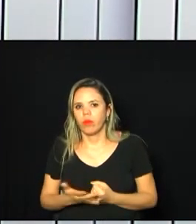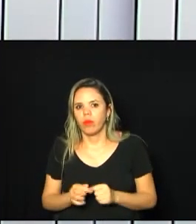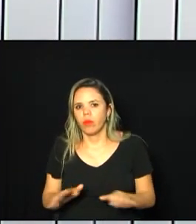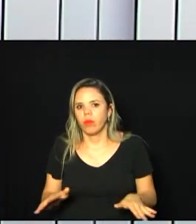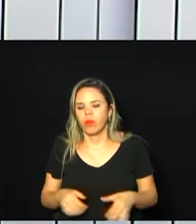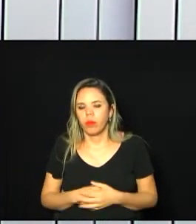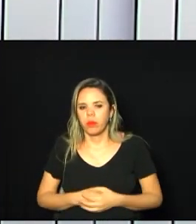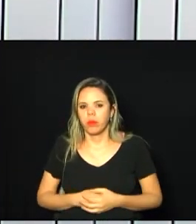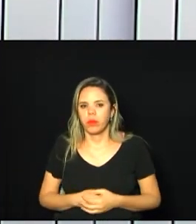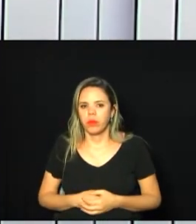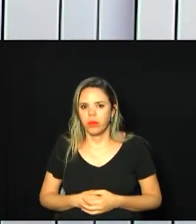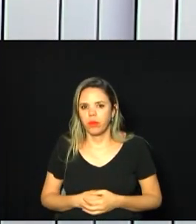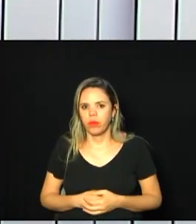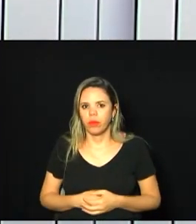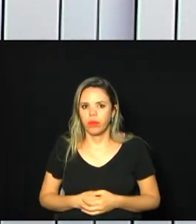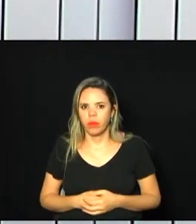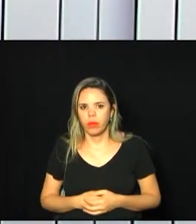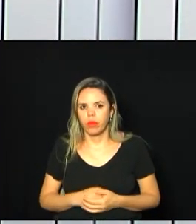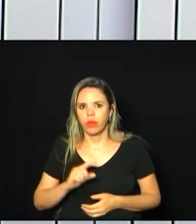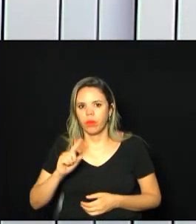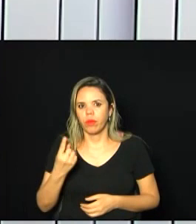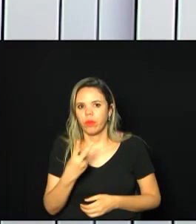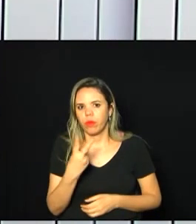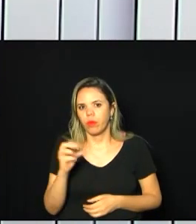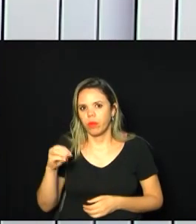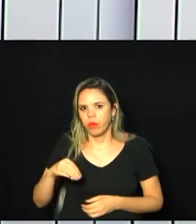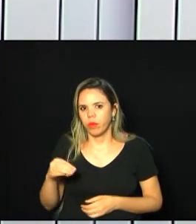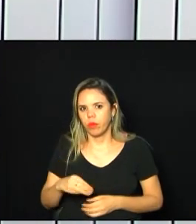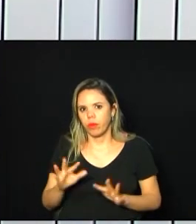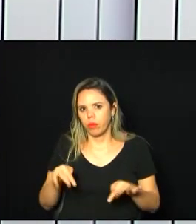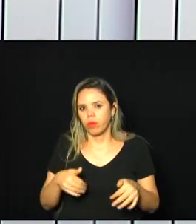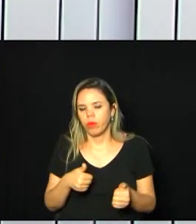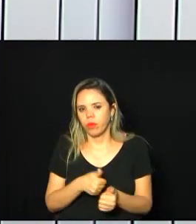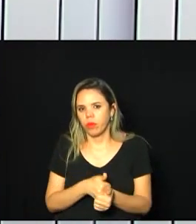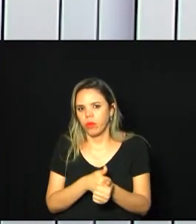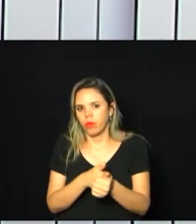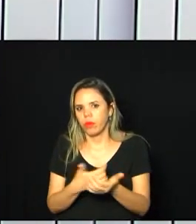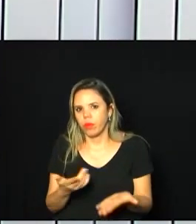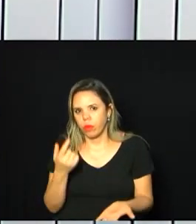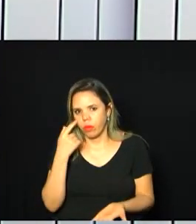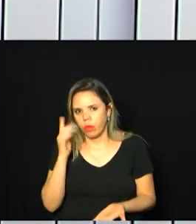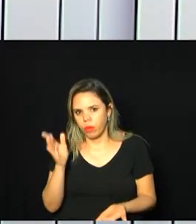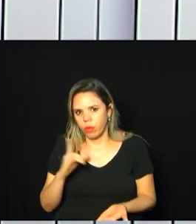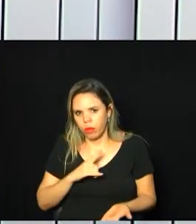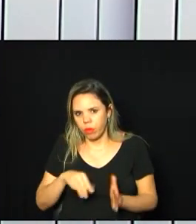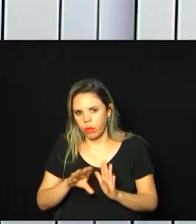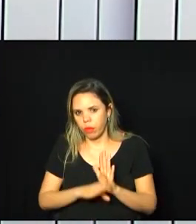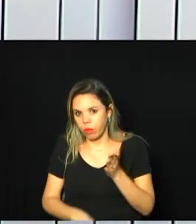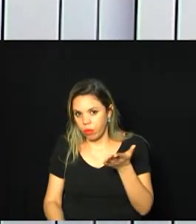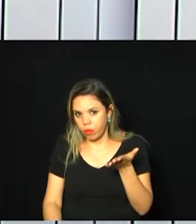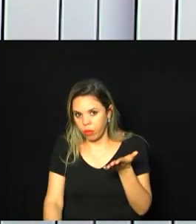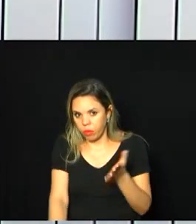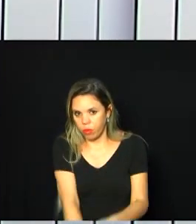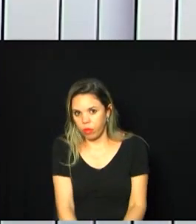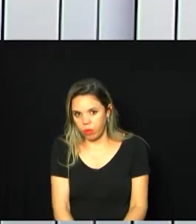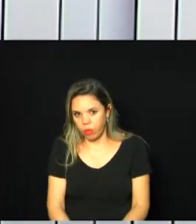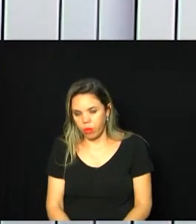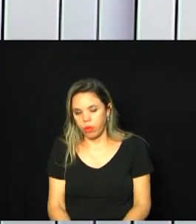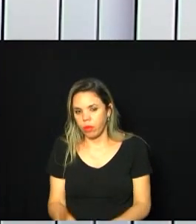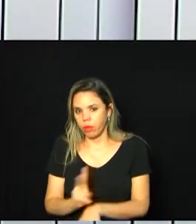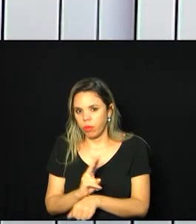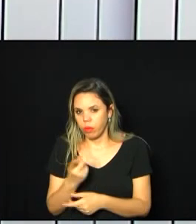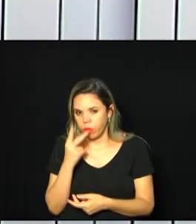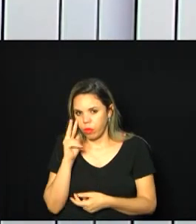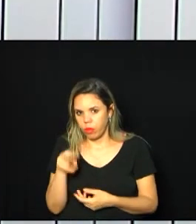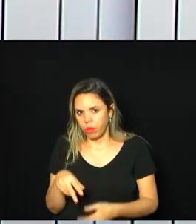da Covid-19. 1h20, fim de semana chegando, você já tem programação com segurança, como